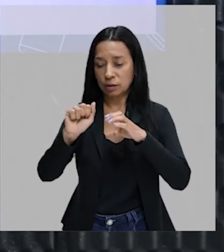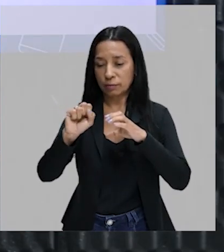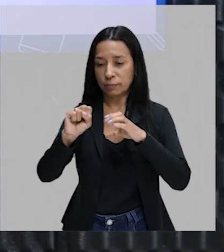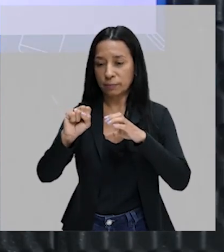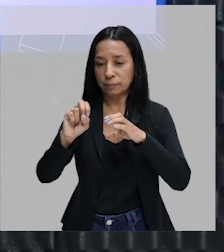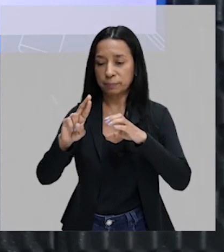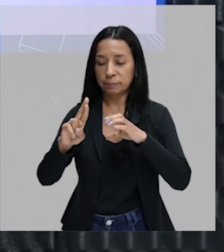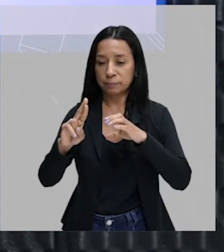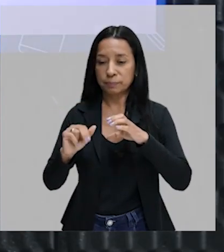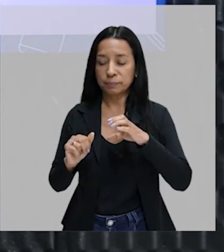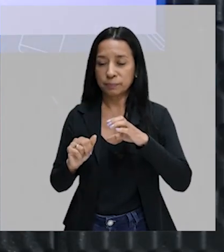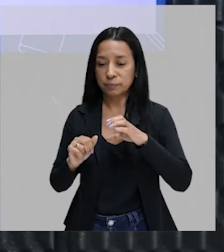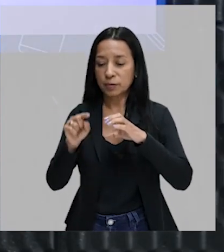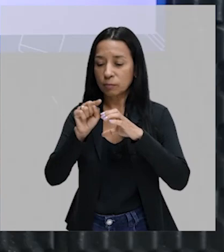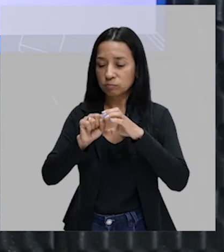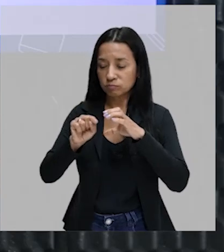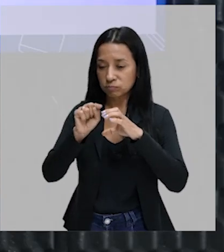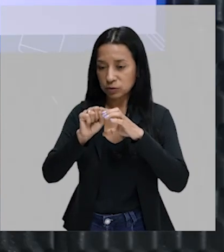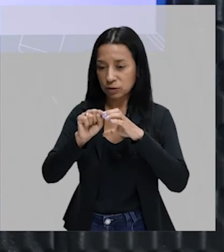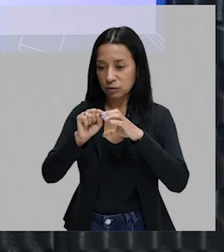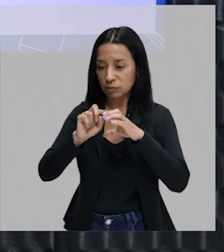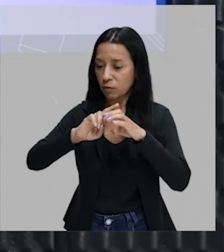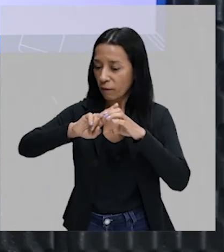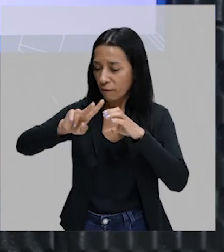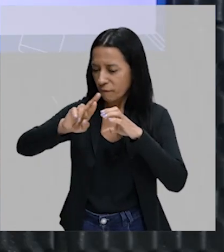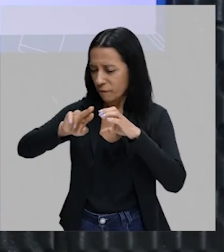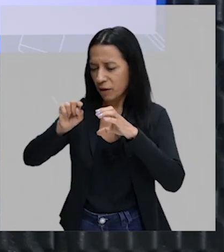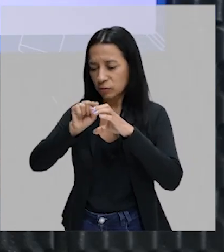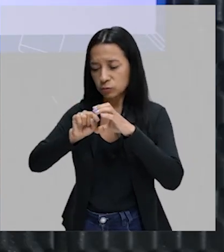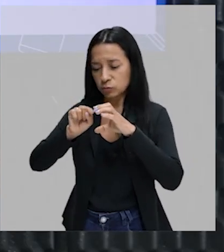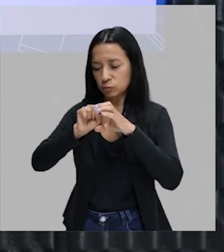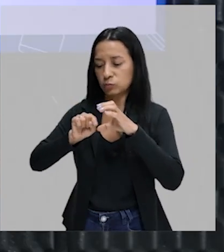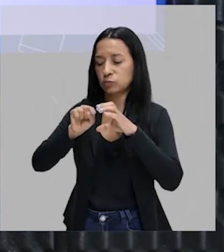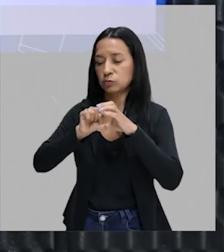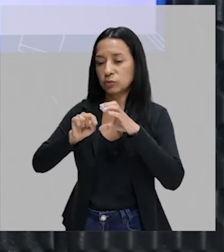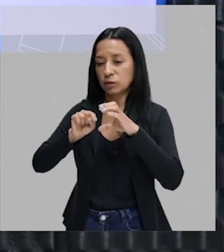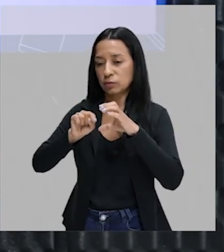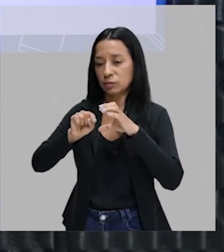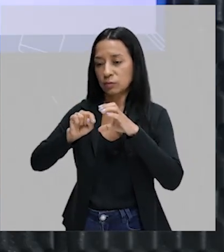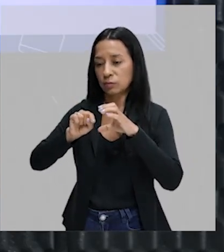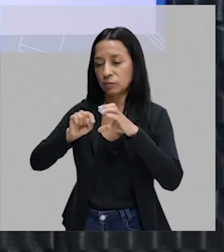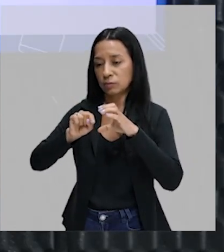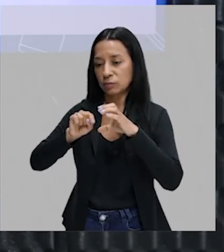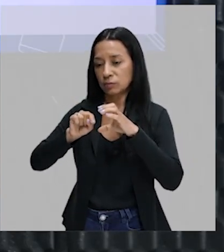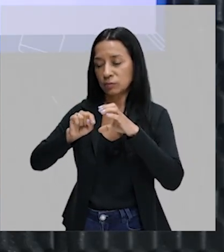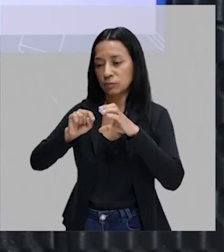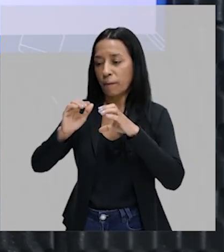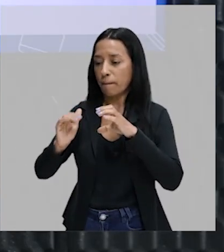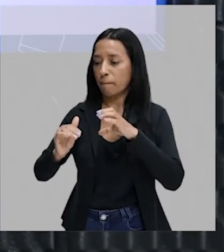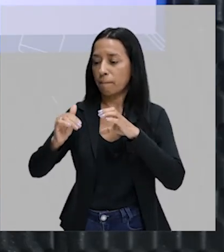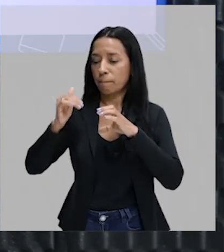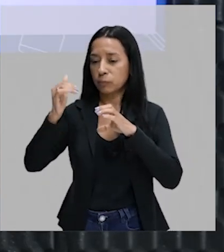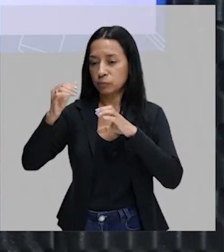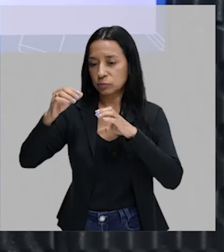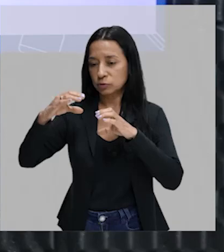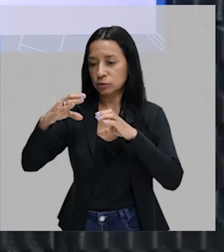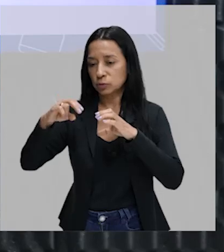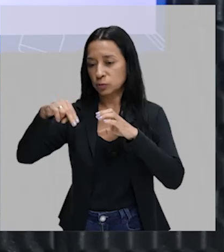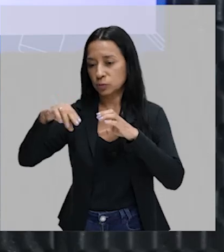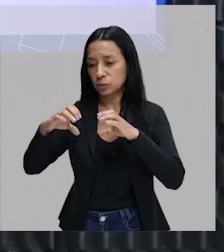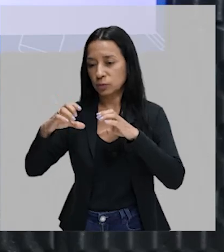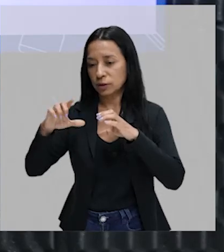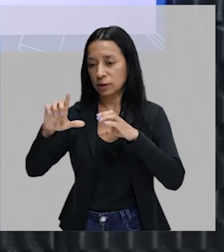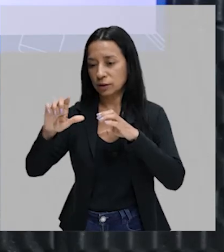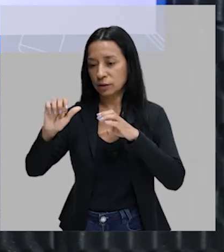Então, veja, uma mesma célula com vários núcleos. A gente diz que ela é multinucleada. Multinucleada, que tem